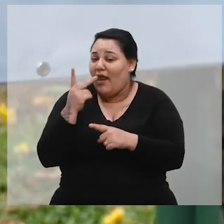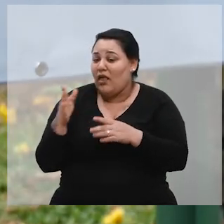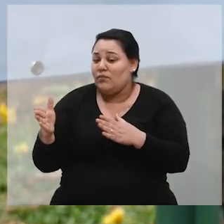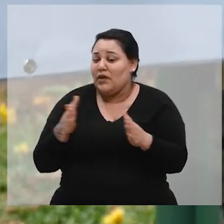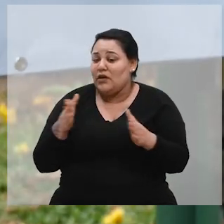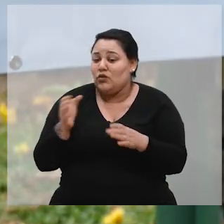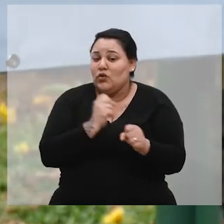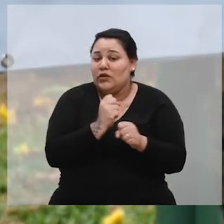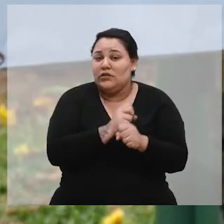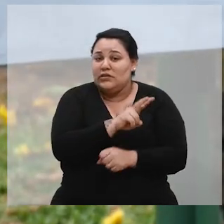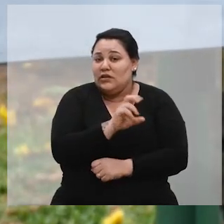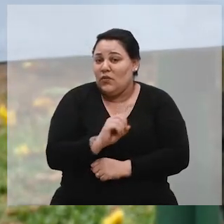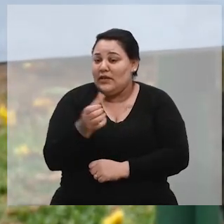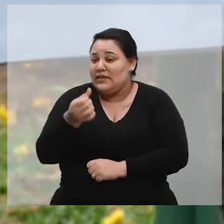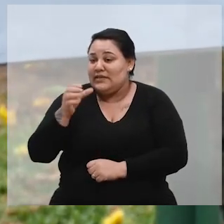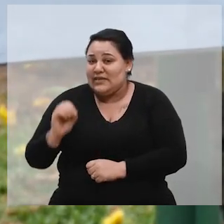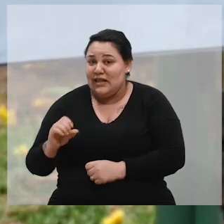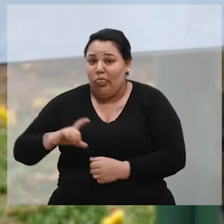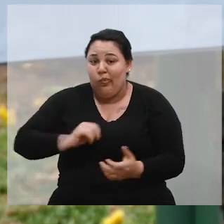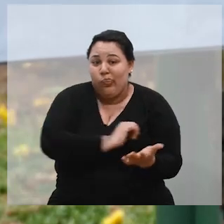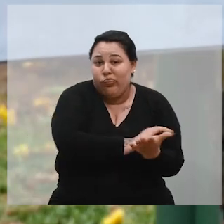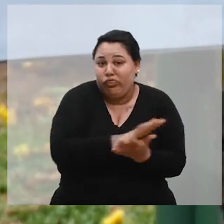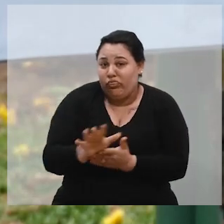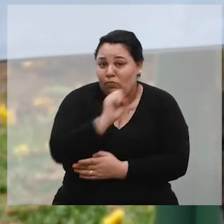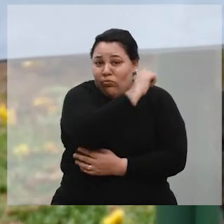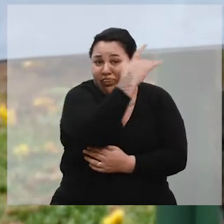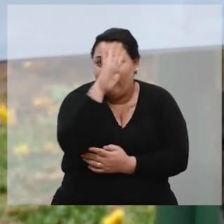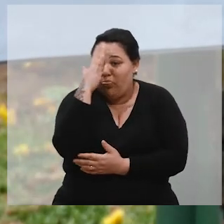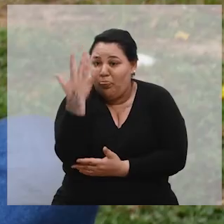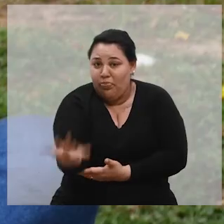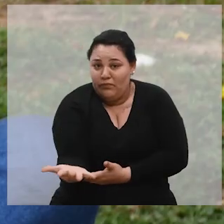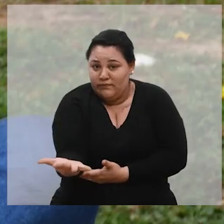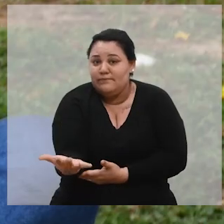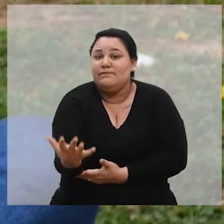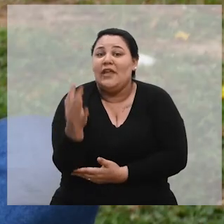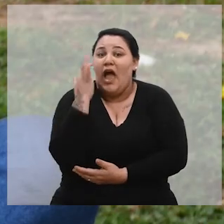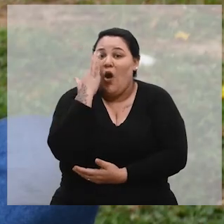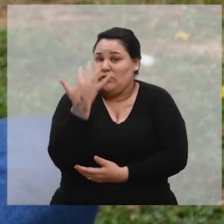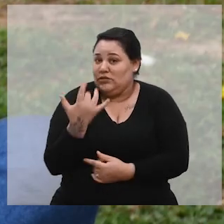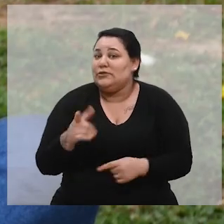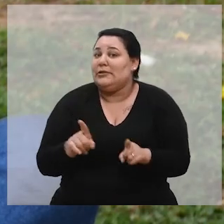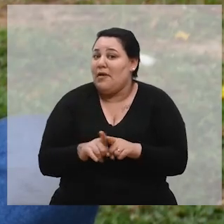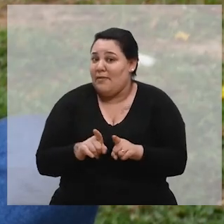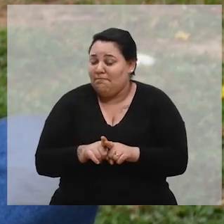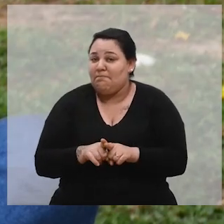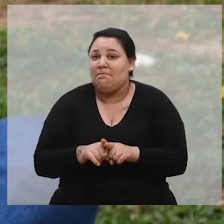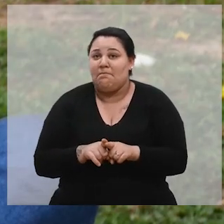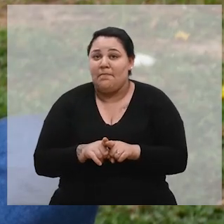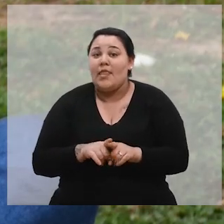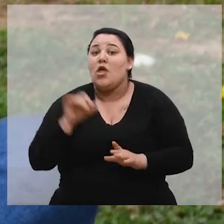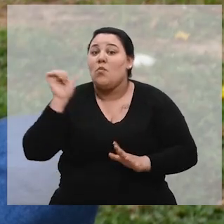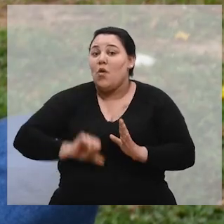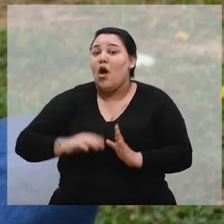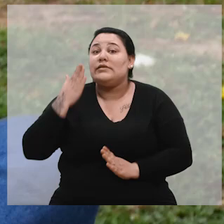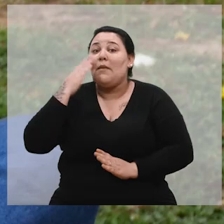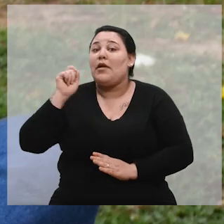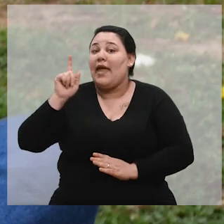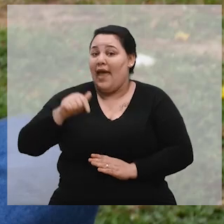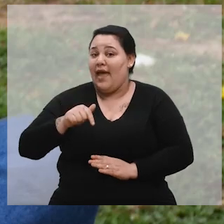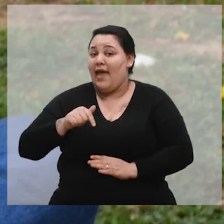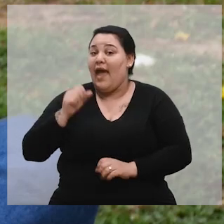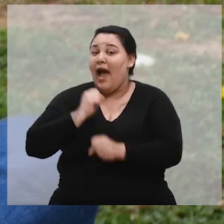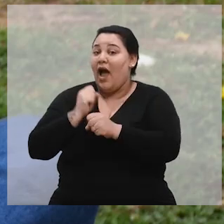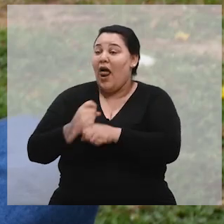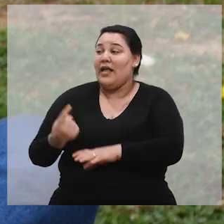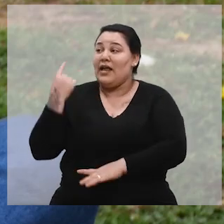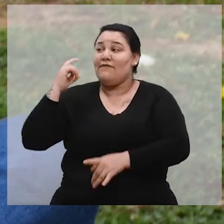anos 50, 60 de uma devastação de araucárias. Né? Um horror que aconteceu lá. E assim, o pior foi a promessa que